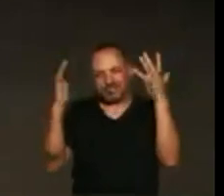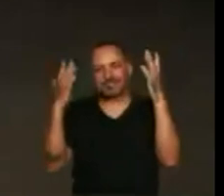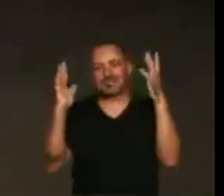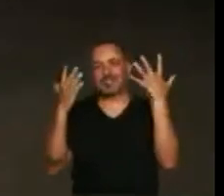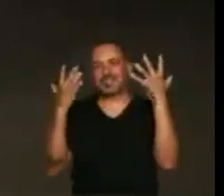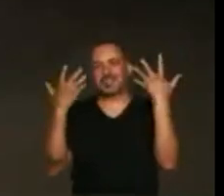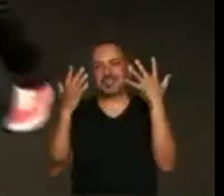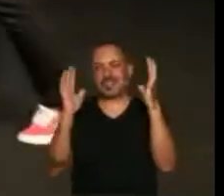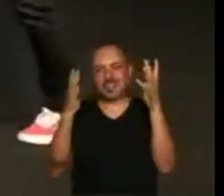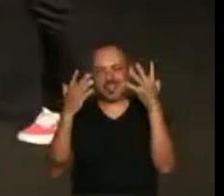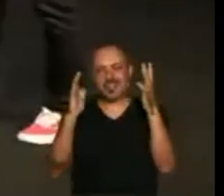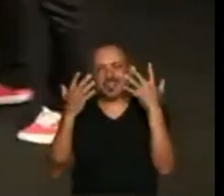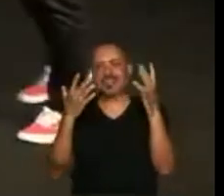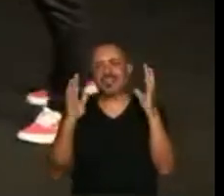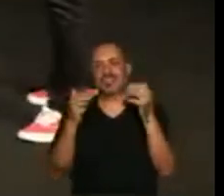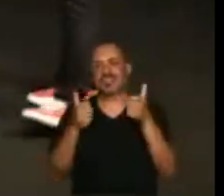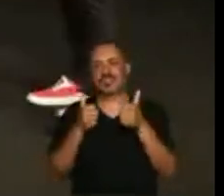Palmas para ele, aê!